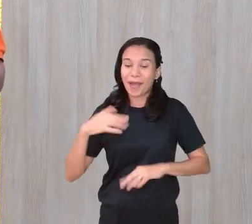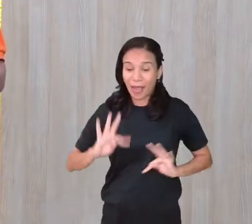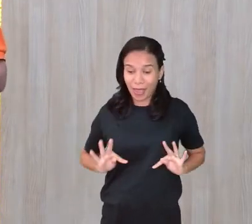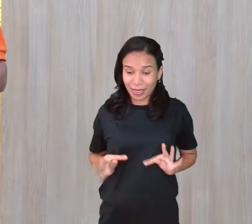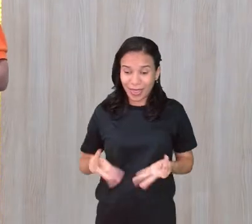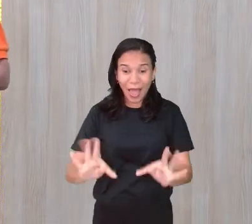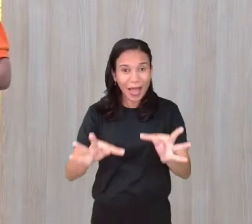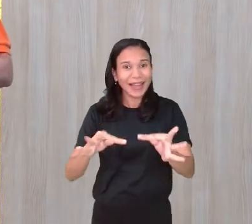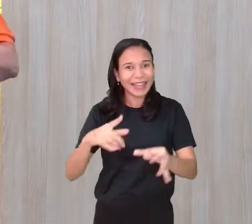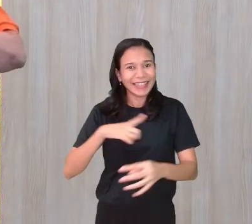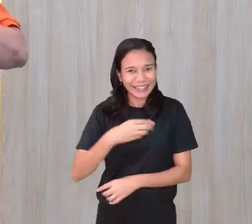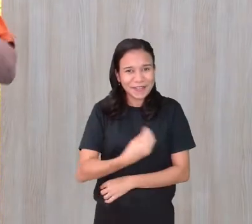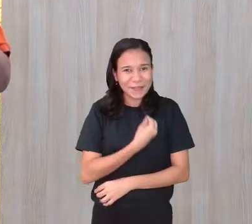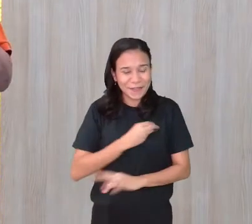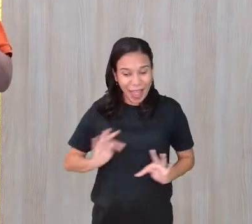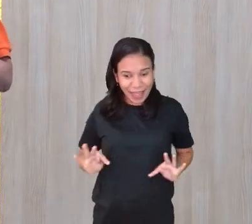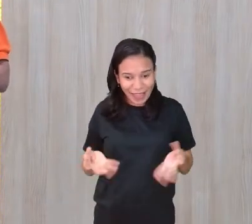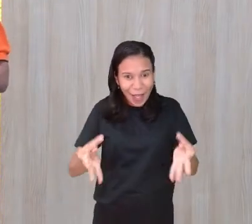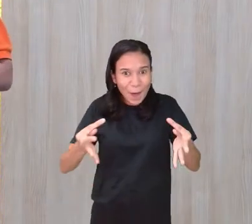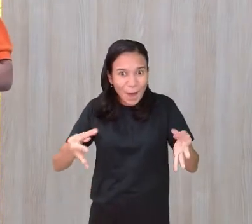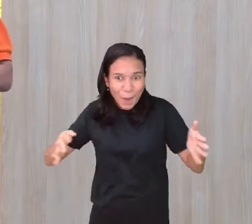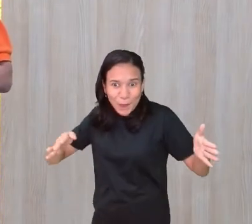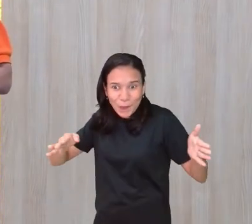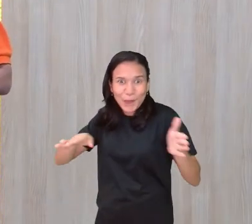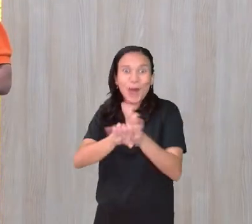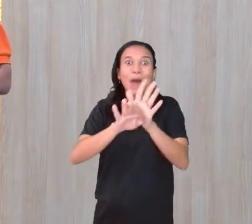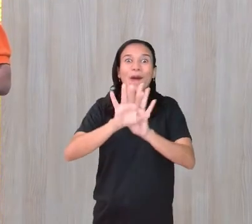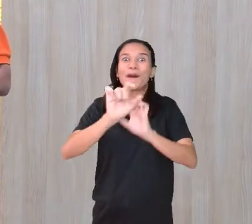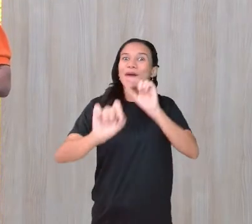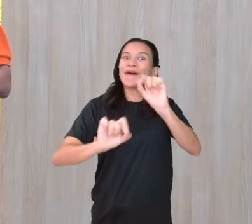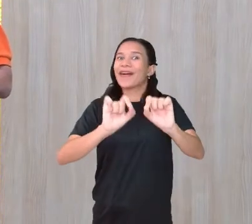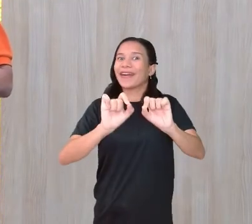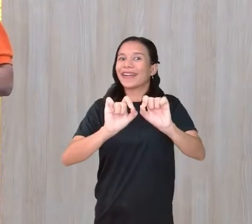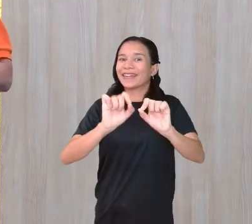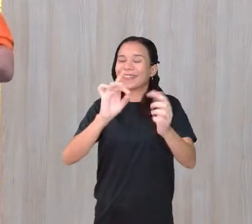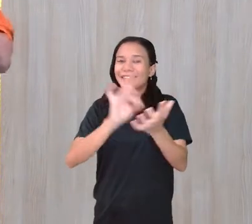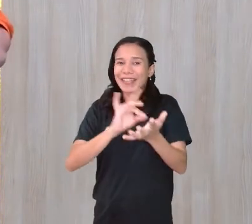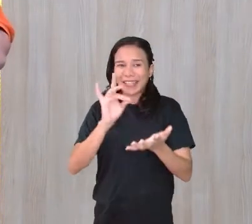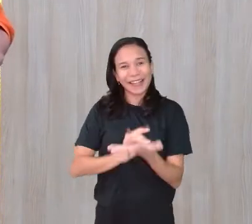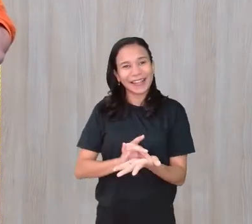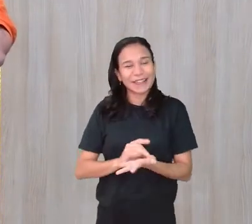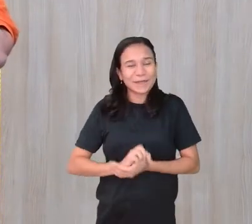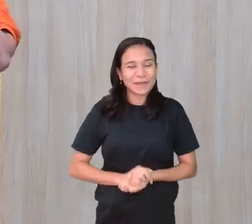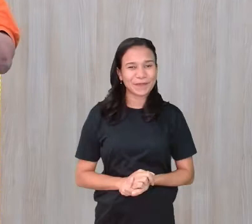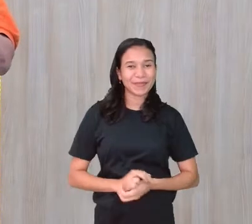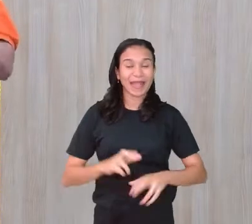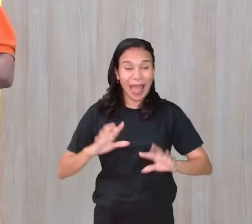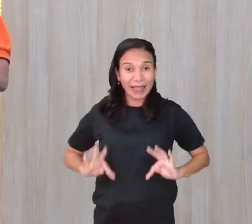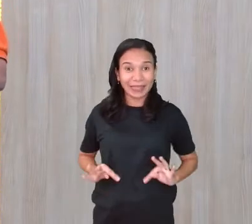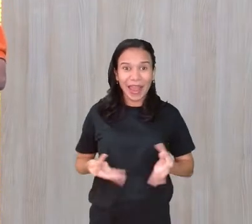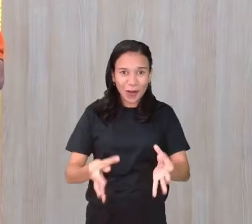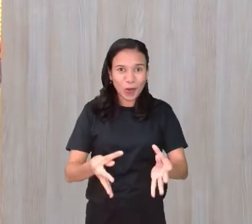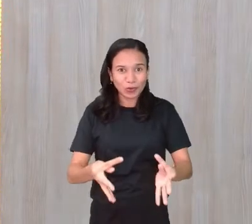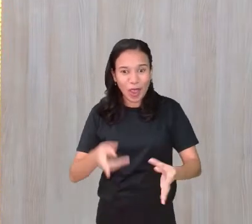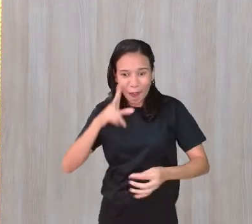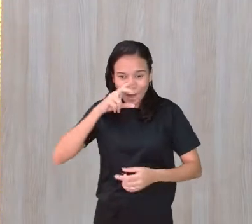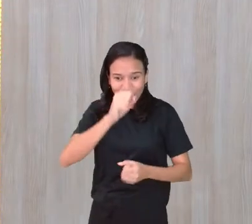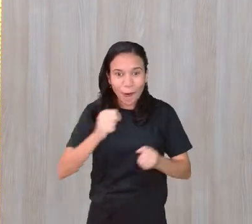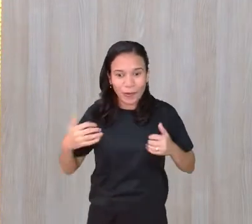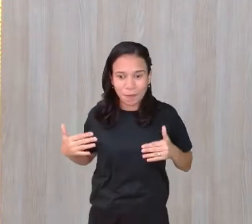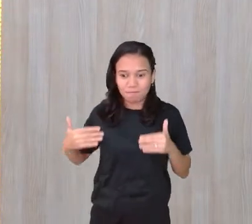tecnologia chegando. Eita, redundância aí, professora, né? A tecnologia chegou para